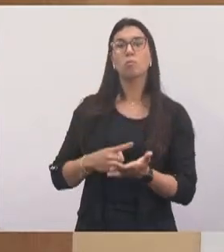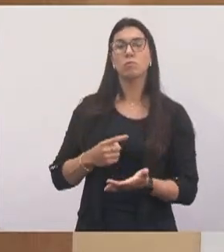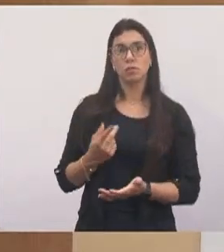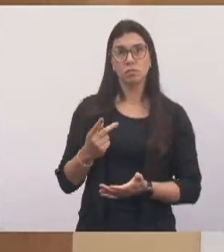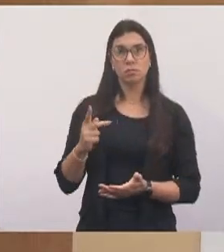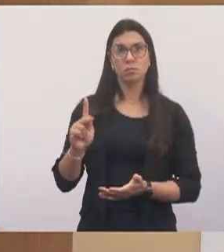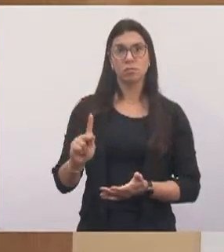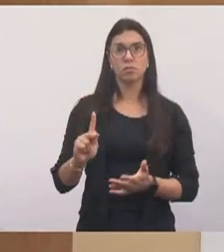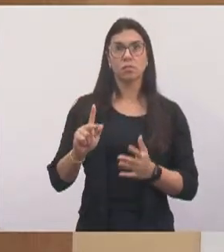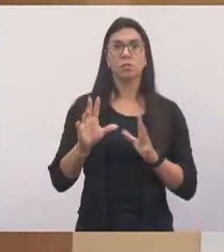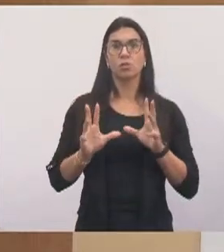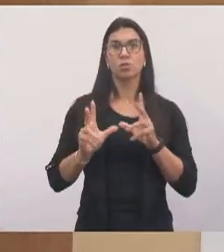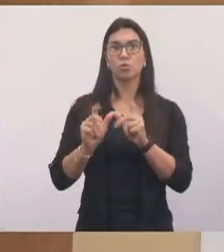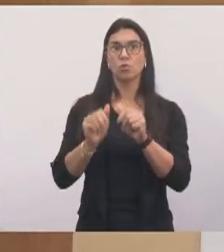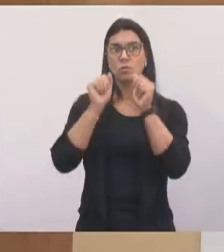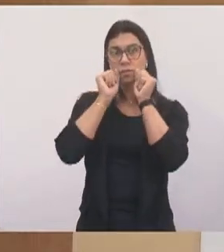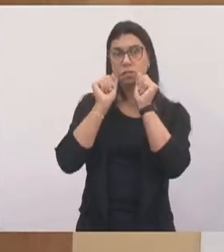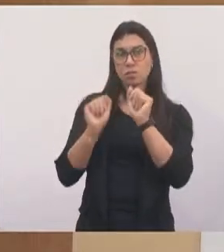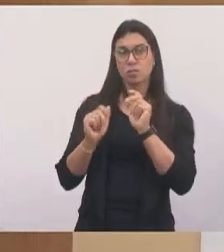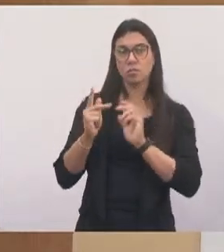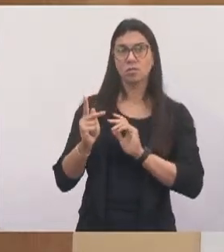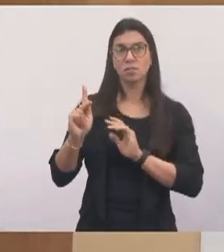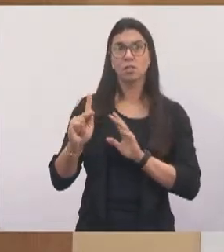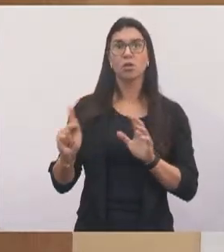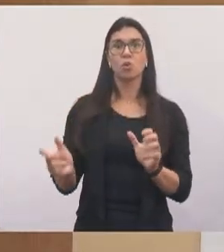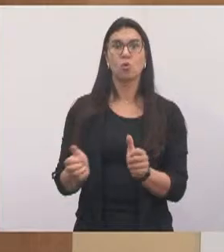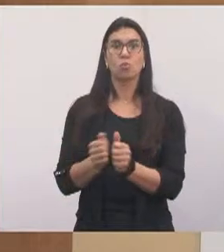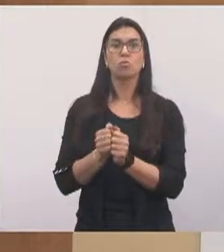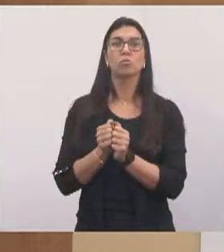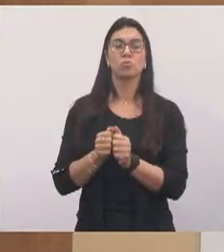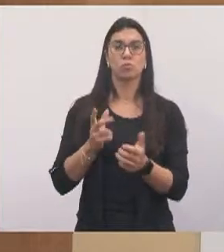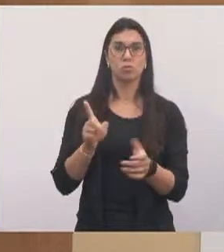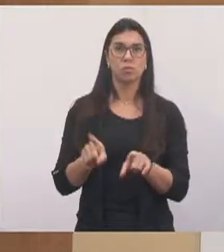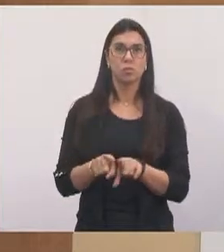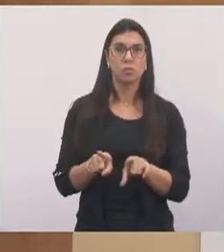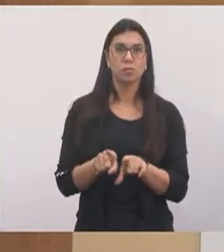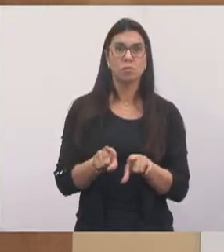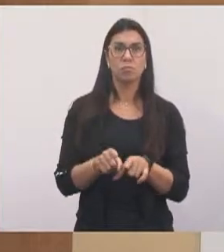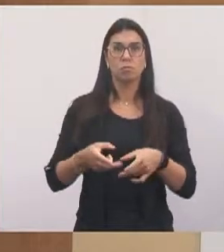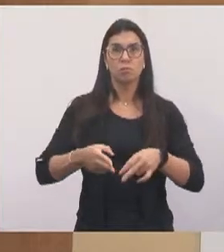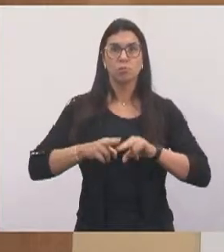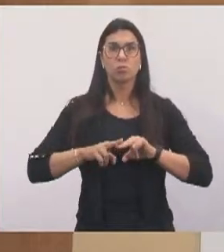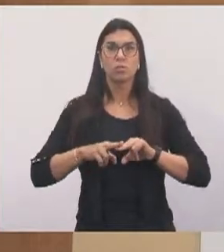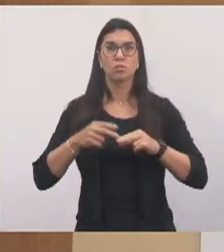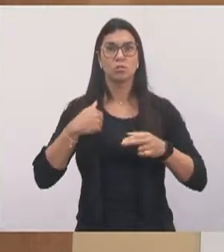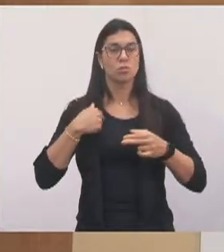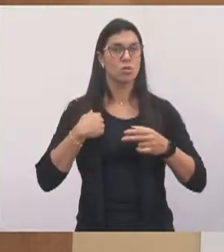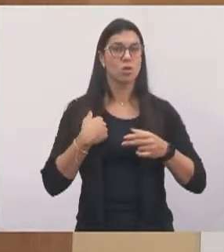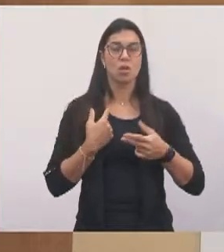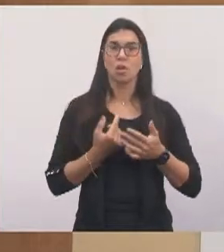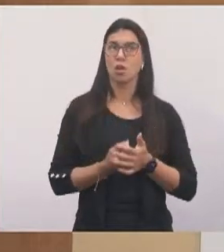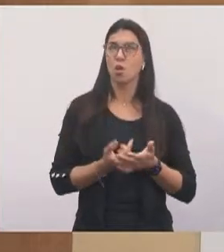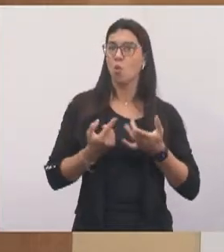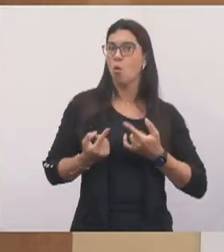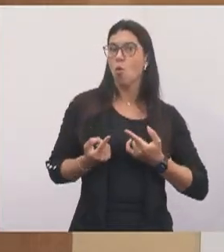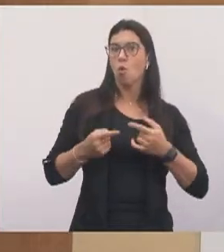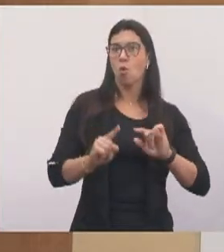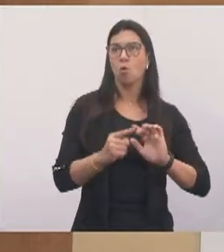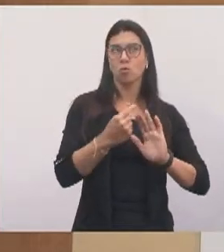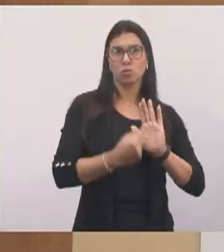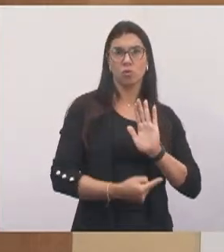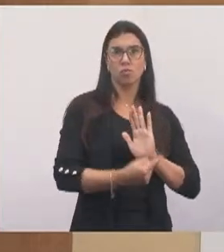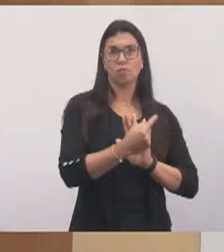assessores têm com a causa animal, e isso me deixa muito confortável para votar contra o veto do prefeito